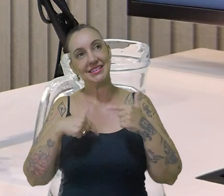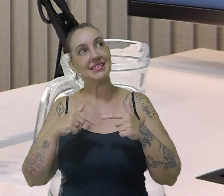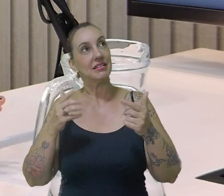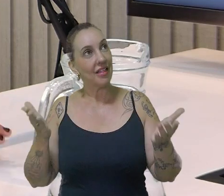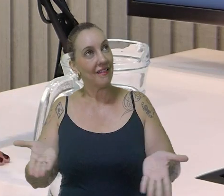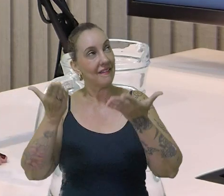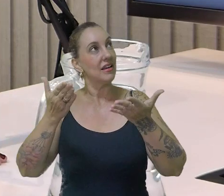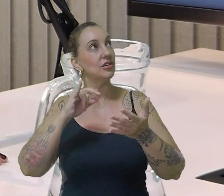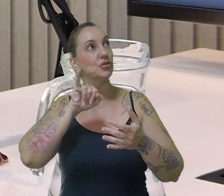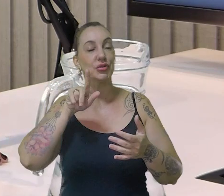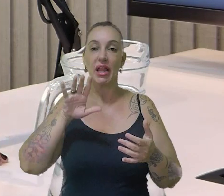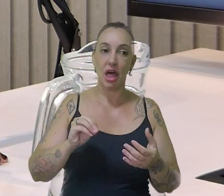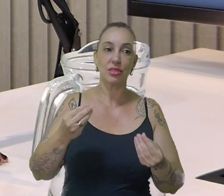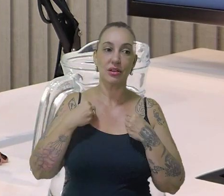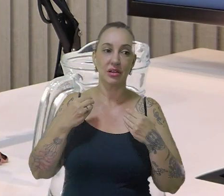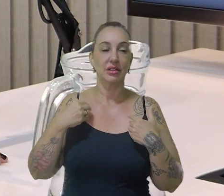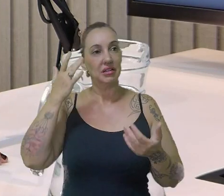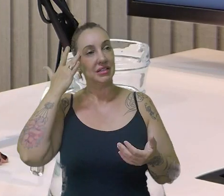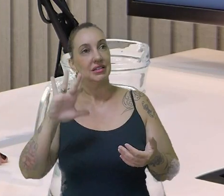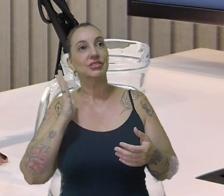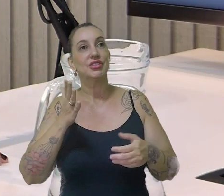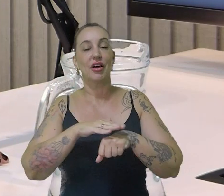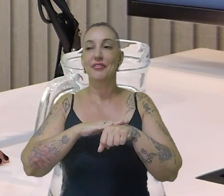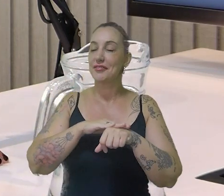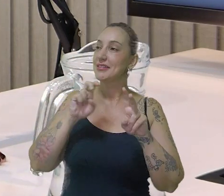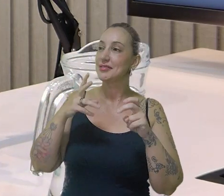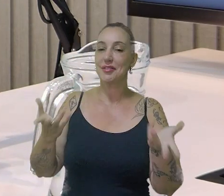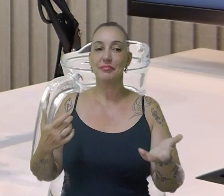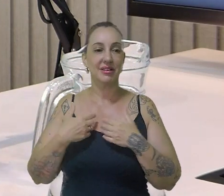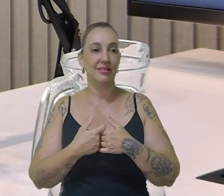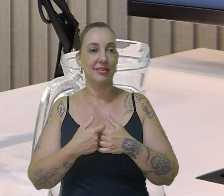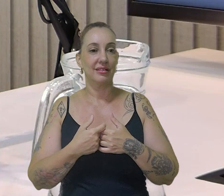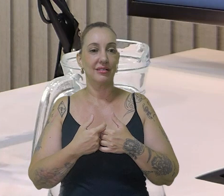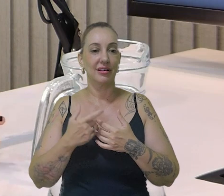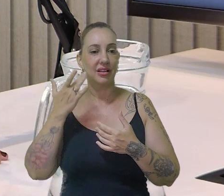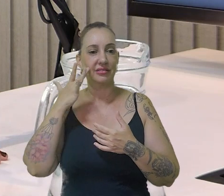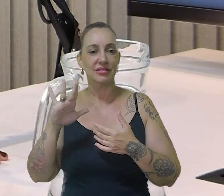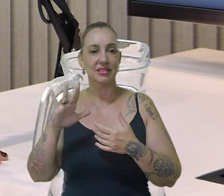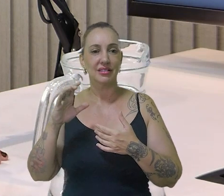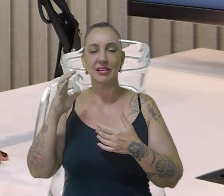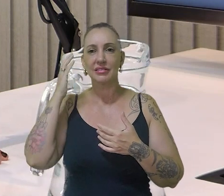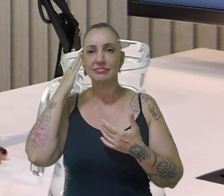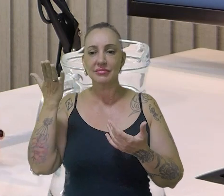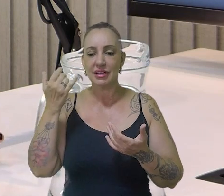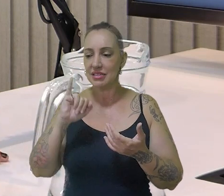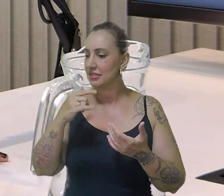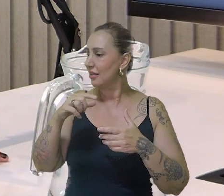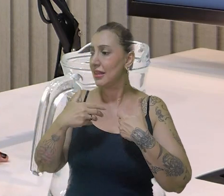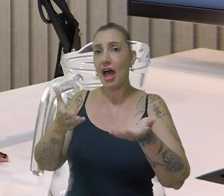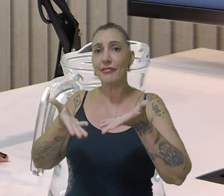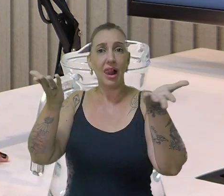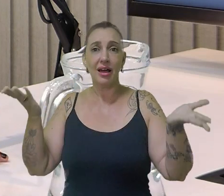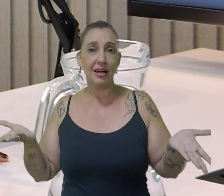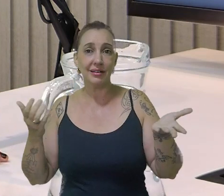desse empurrão mesmo que o Juliano me deu assim eu nem Eu já conversei com ele sobre isso ele nem tinha muito essa consciência Ele só falou assim cara você tava